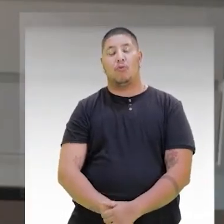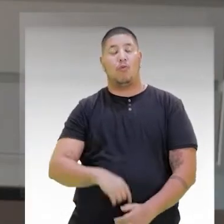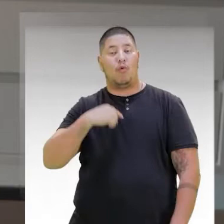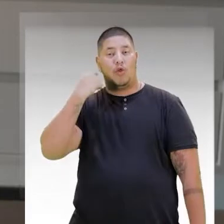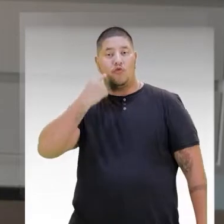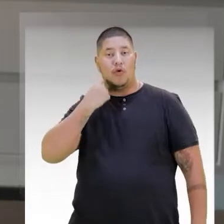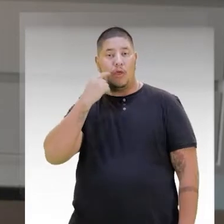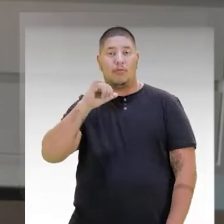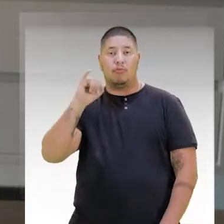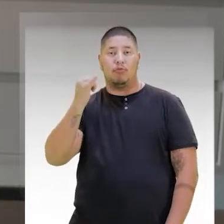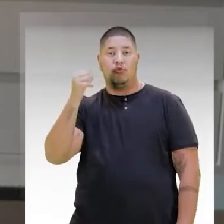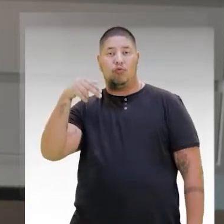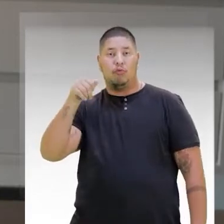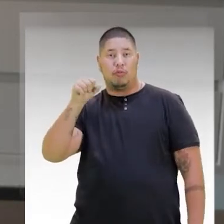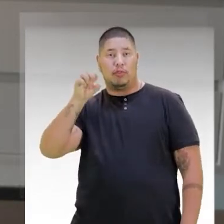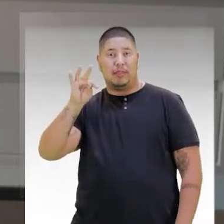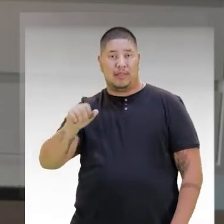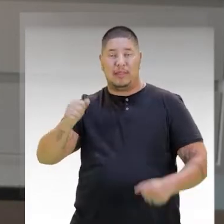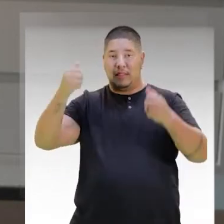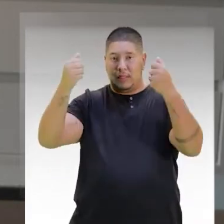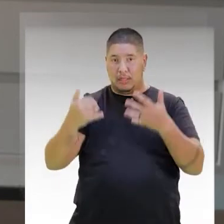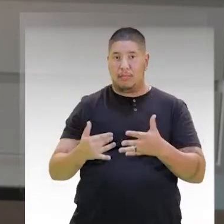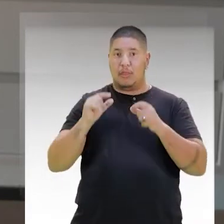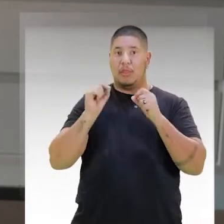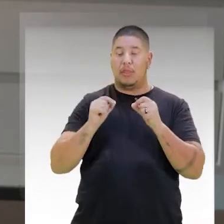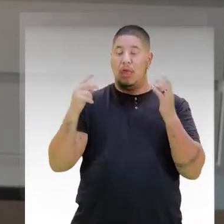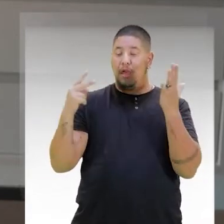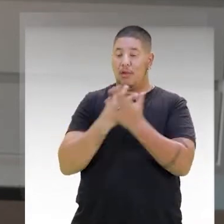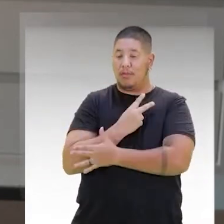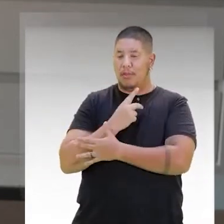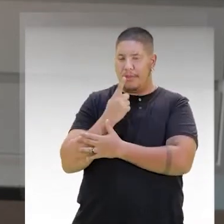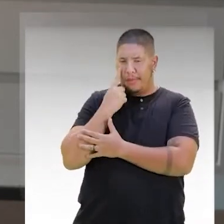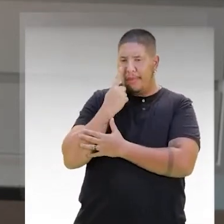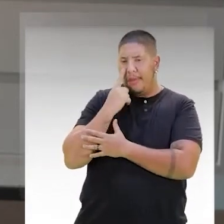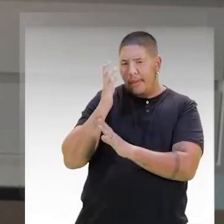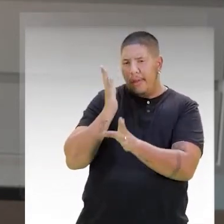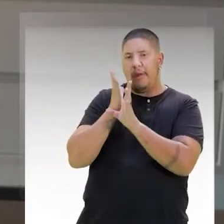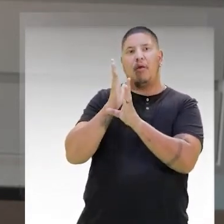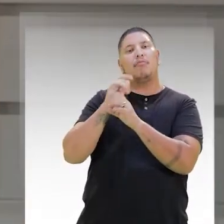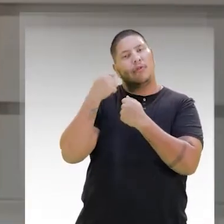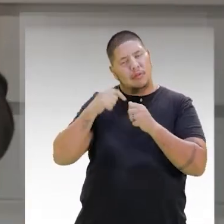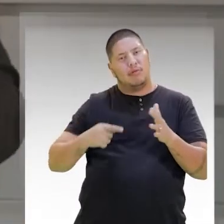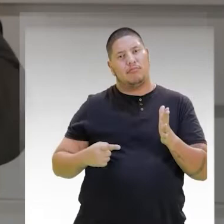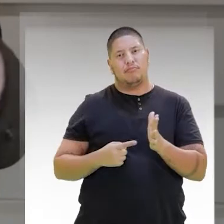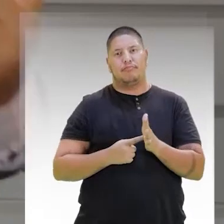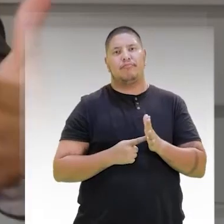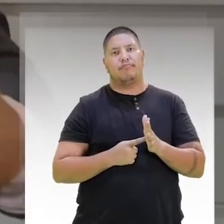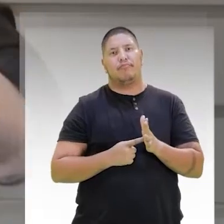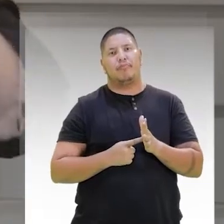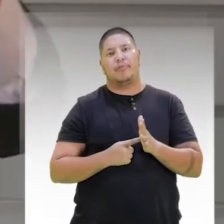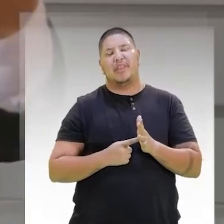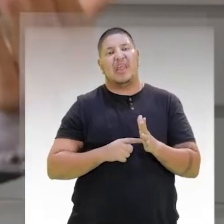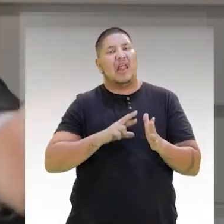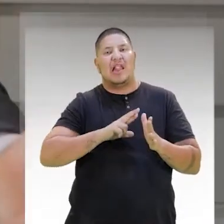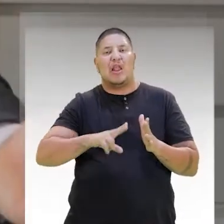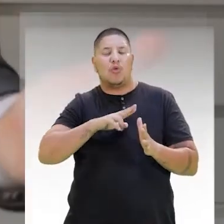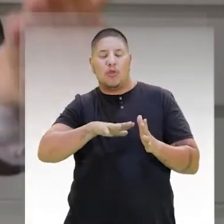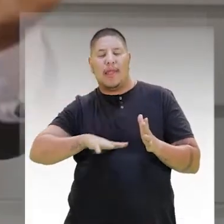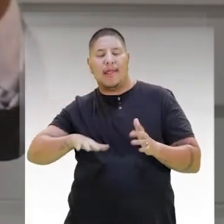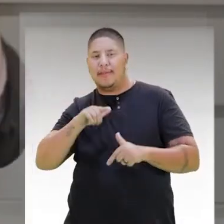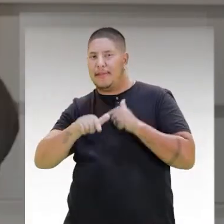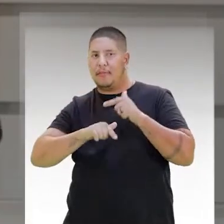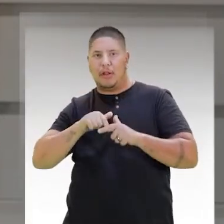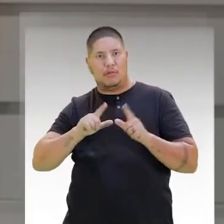Moretti explica que este tipo de situação, quando identificada, deve ser denunciada. E não é só na esfera trabalhista,